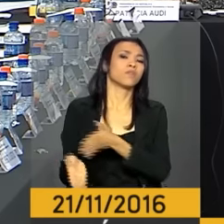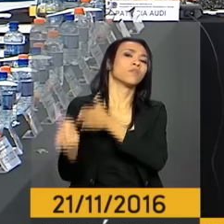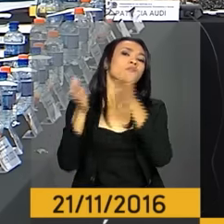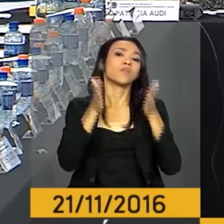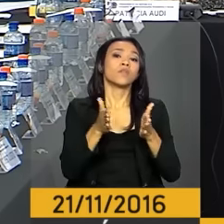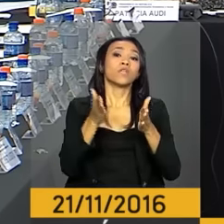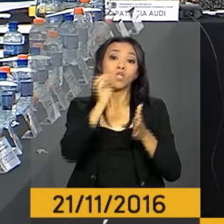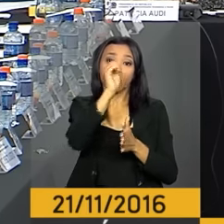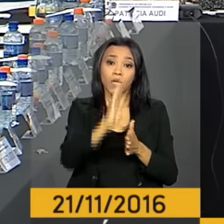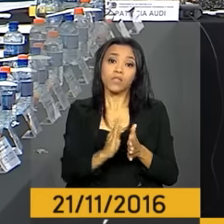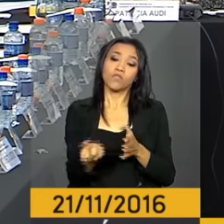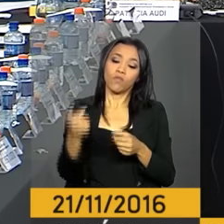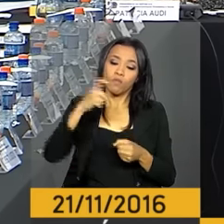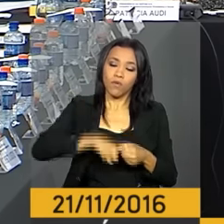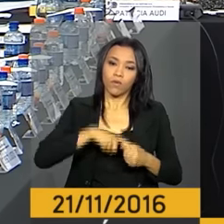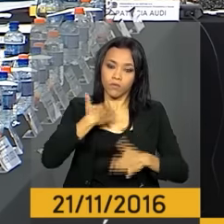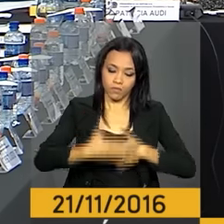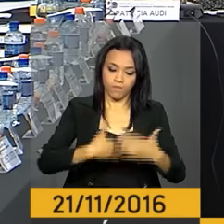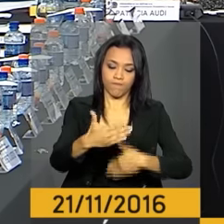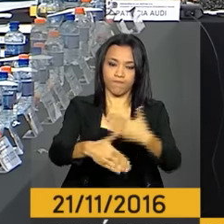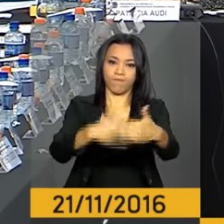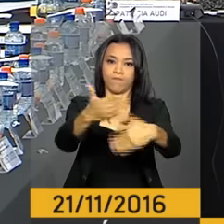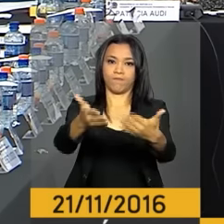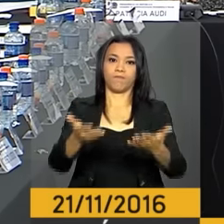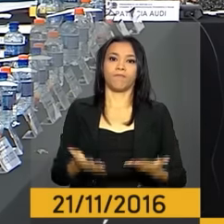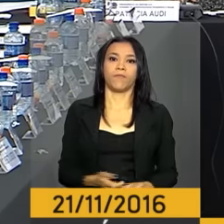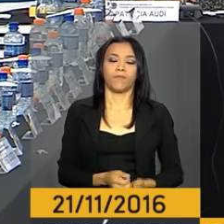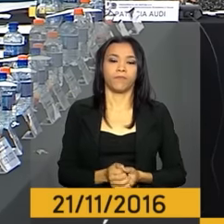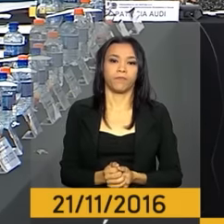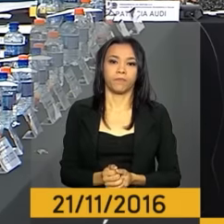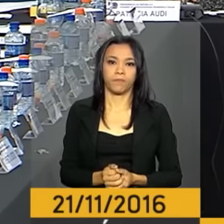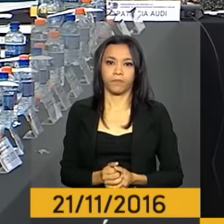nos trilhos, não é? E